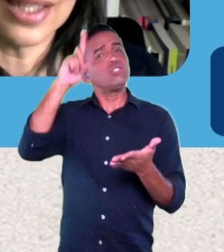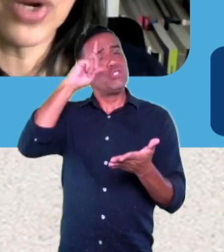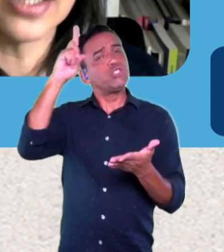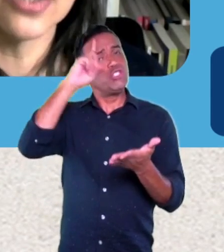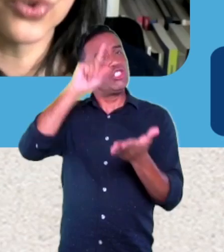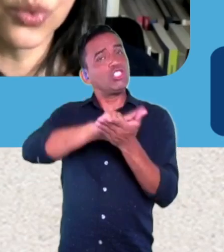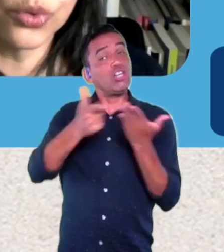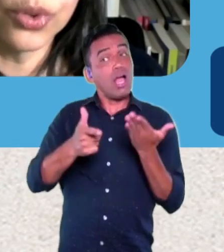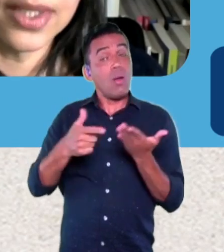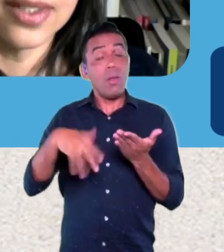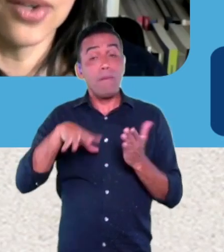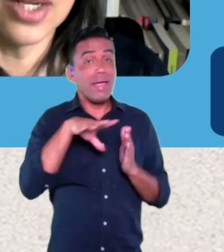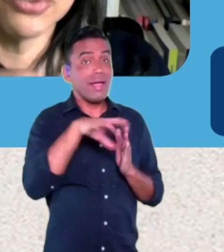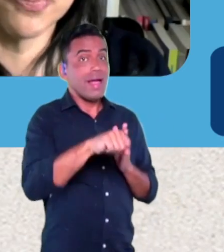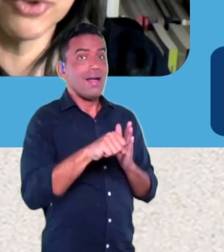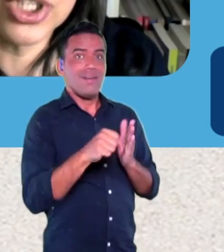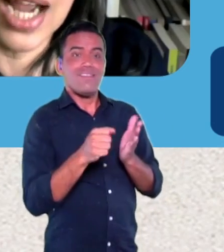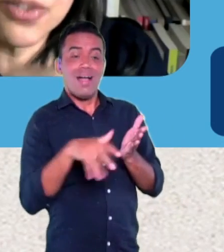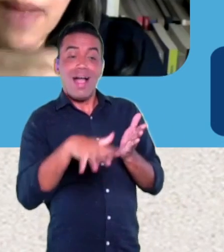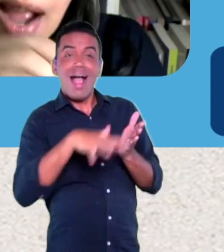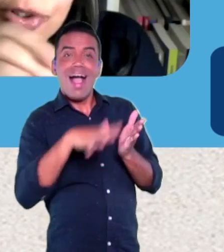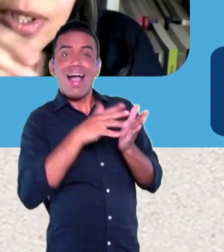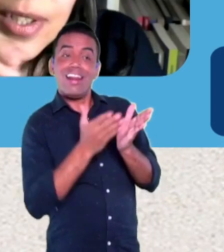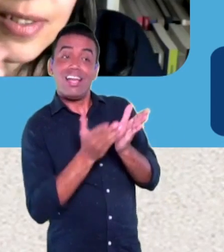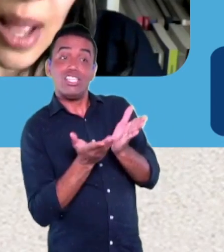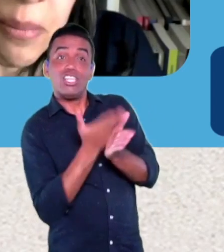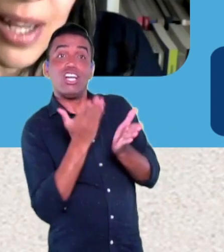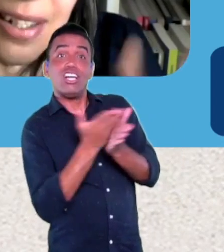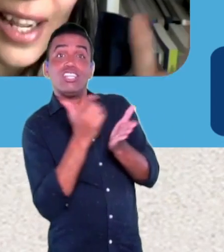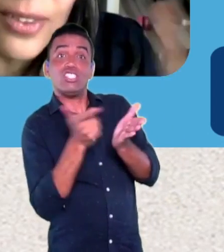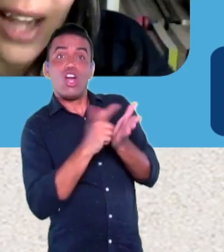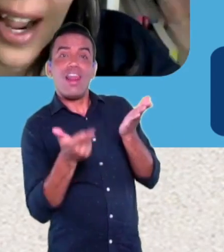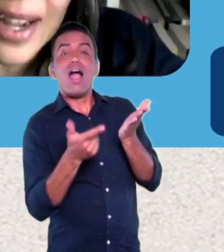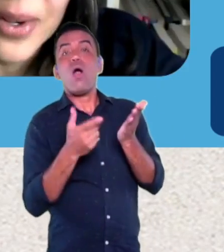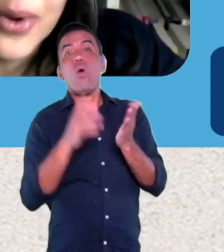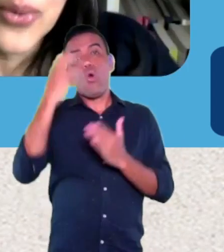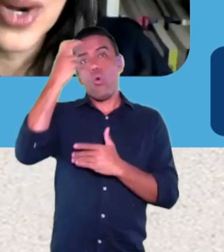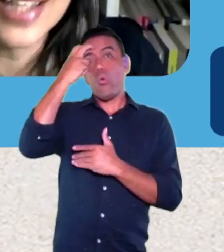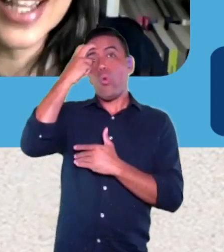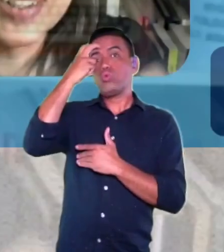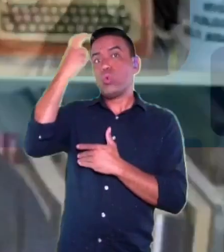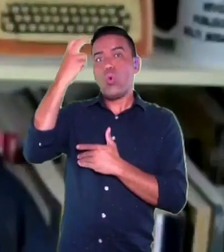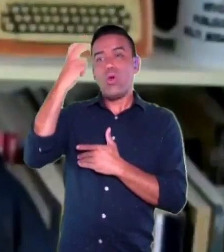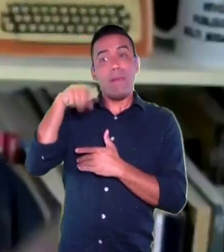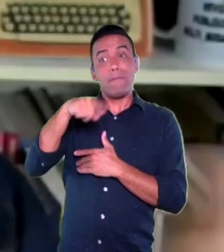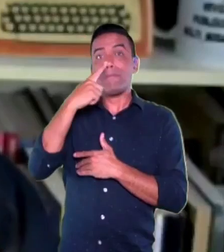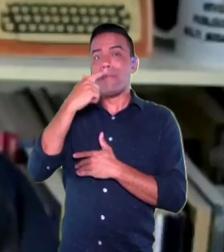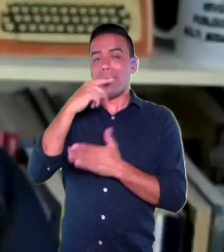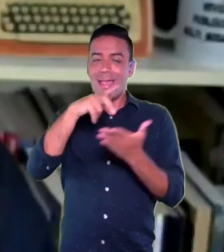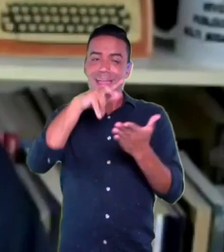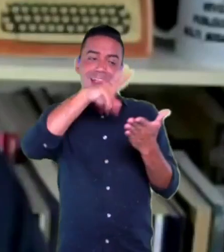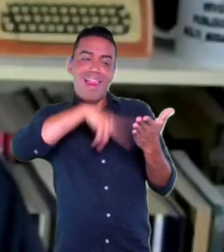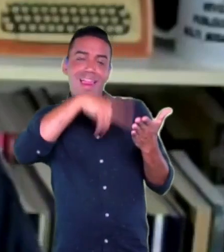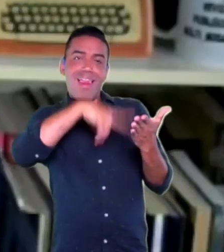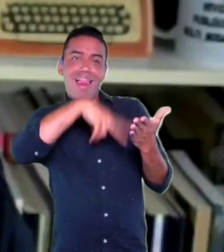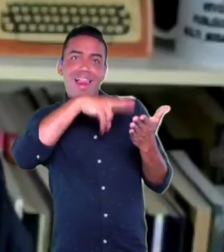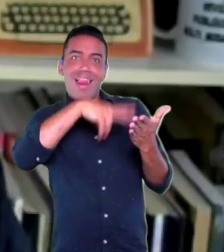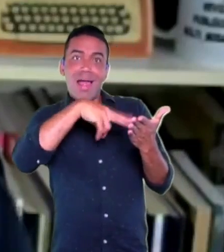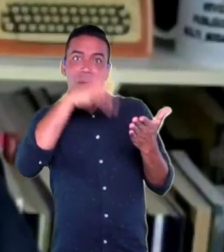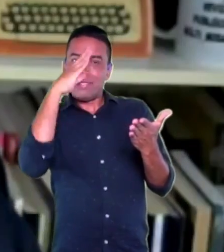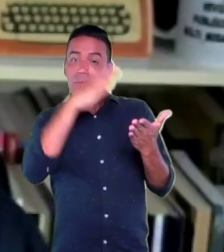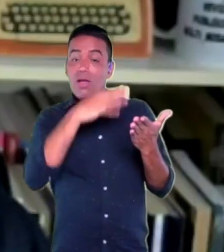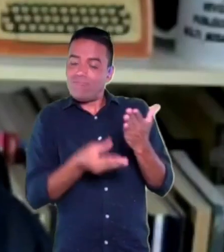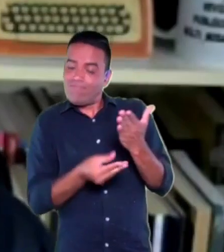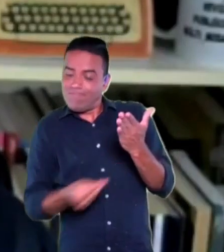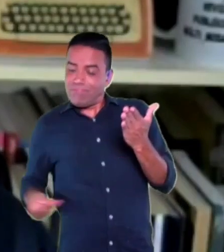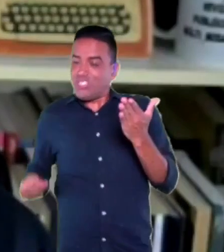ia lá e catava o caderno de cultura. Eu lembro de puxar de baixo, assim, sabe? Ele lendo lá o caderno principal, eu puxava por